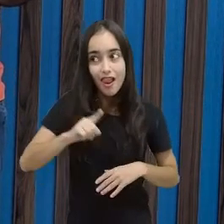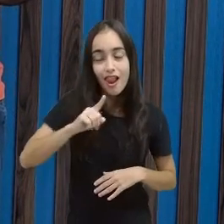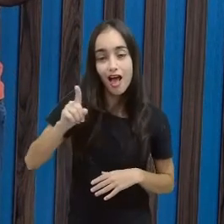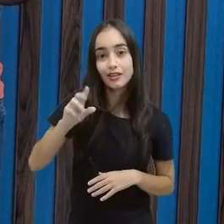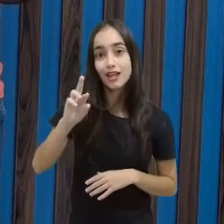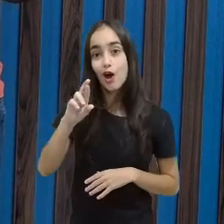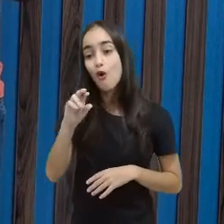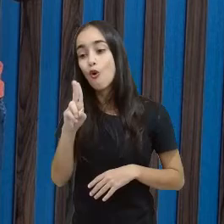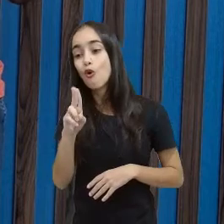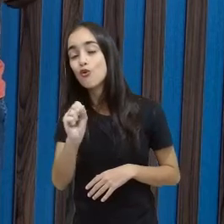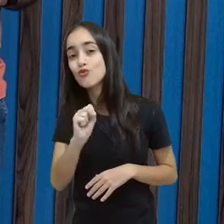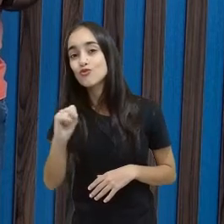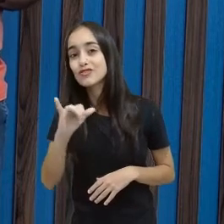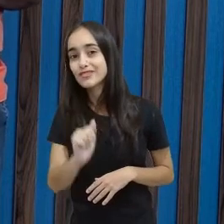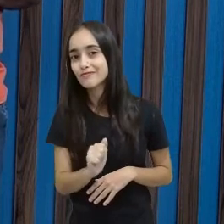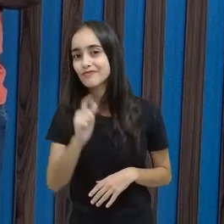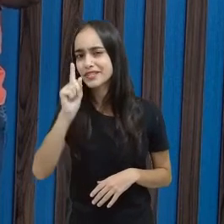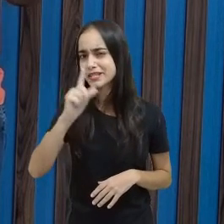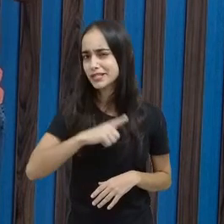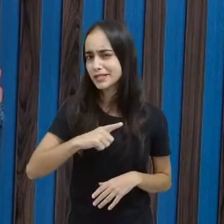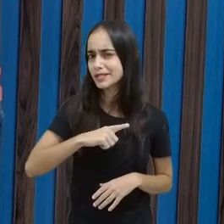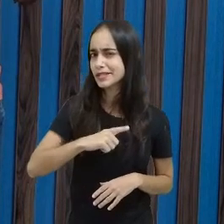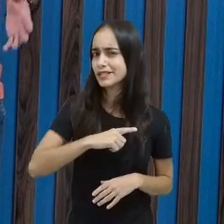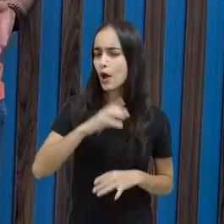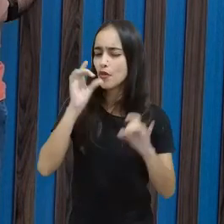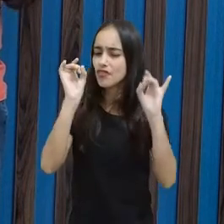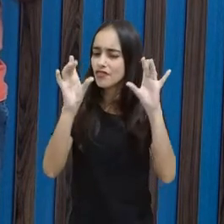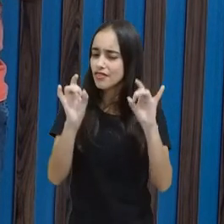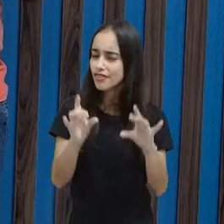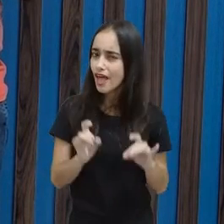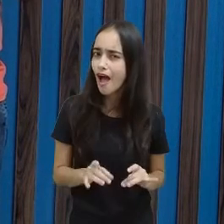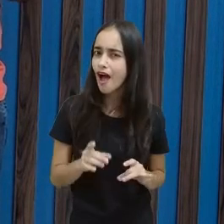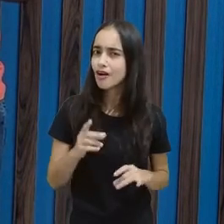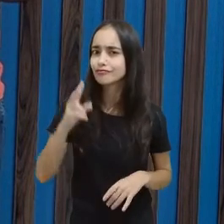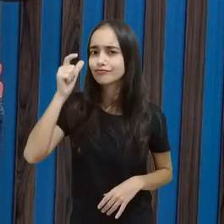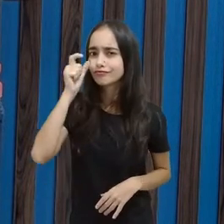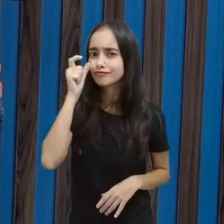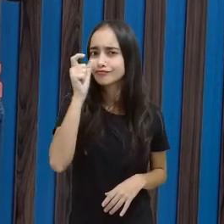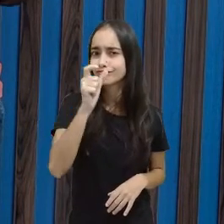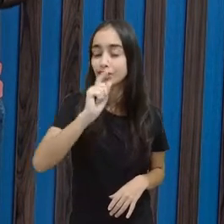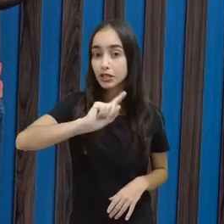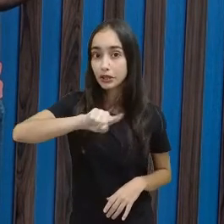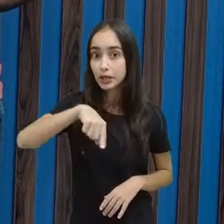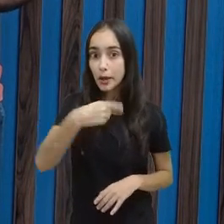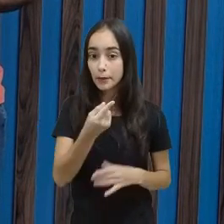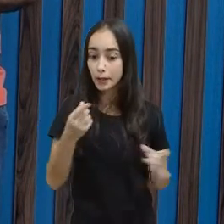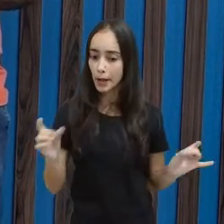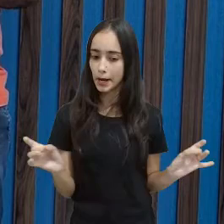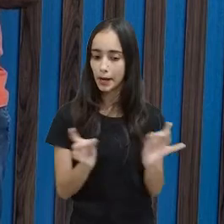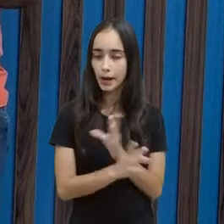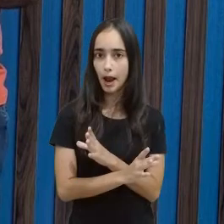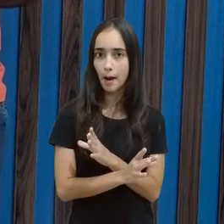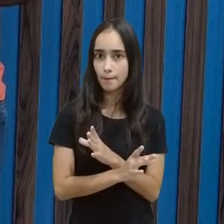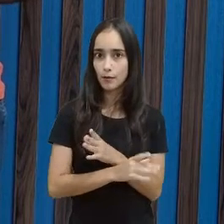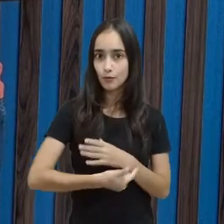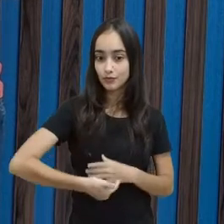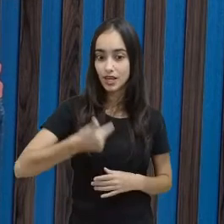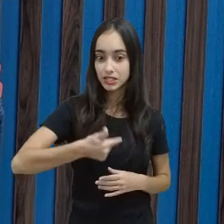né? Que tem até um detalhe interessante, né? Após o término da Segunda Guerra